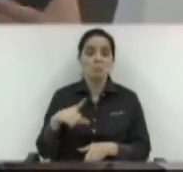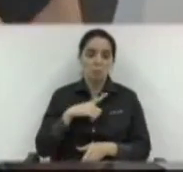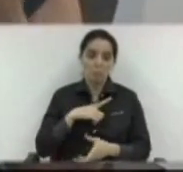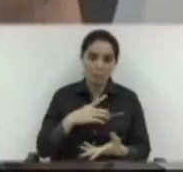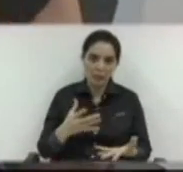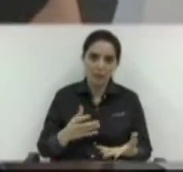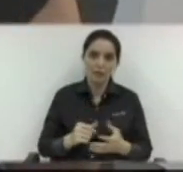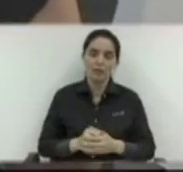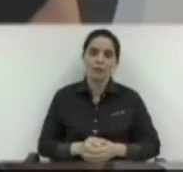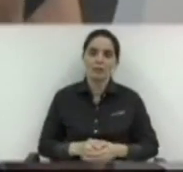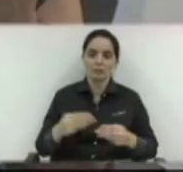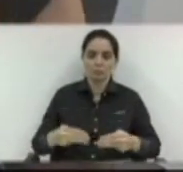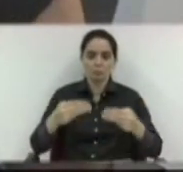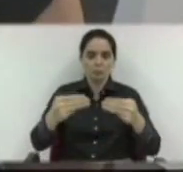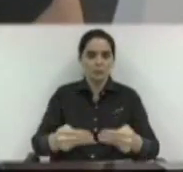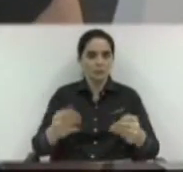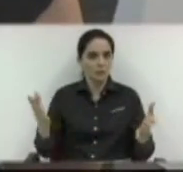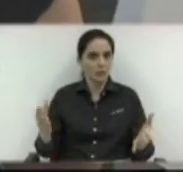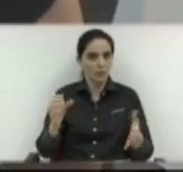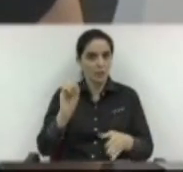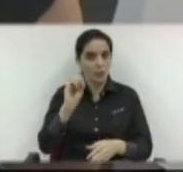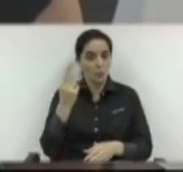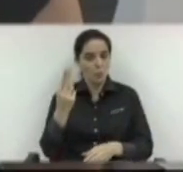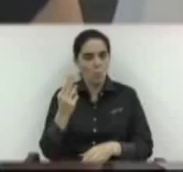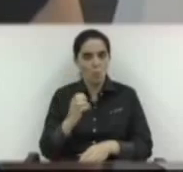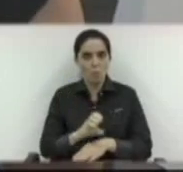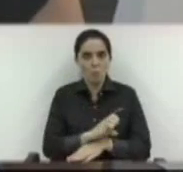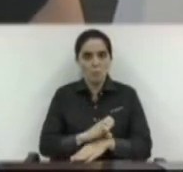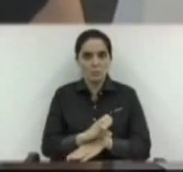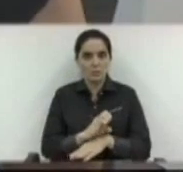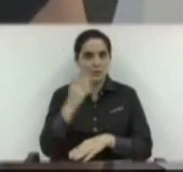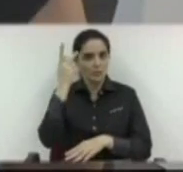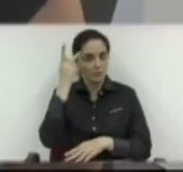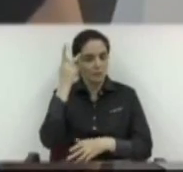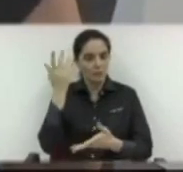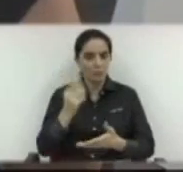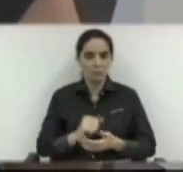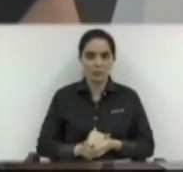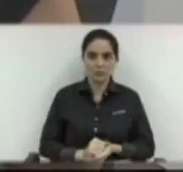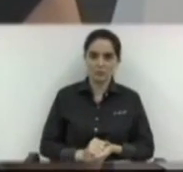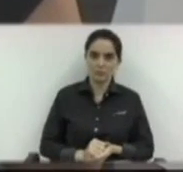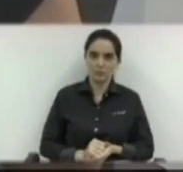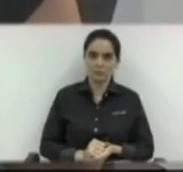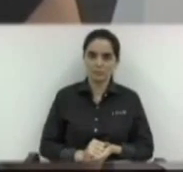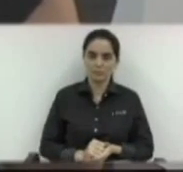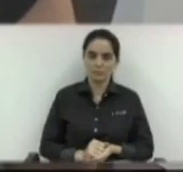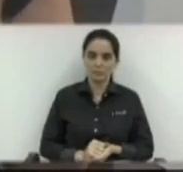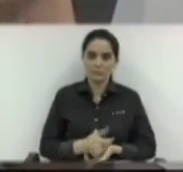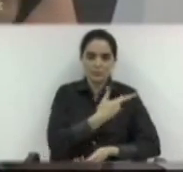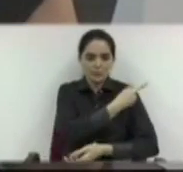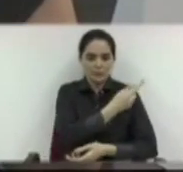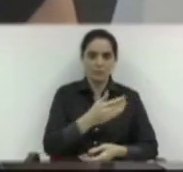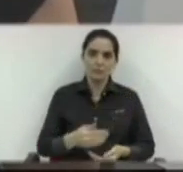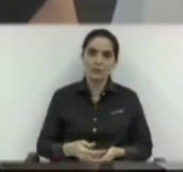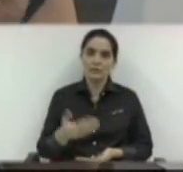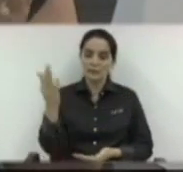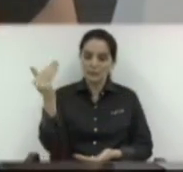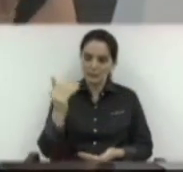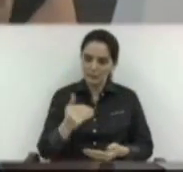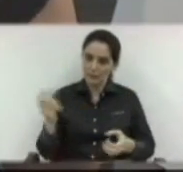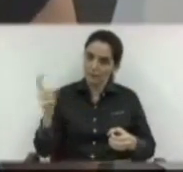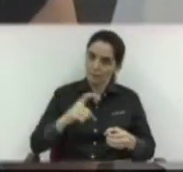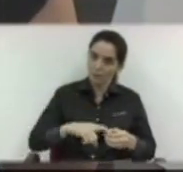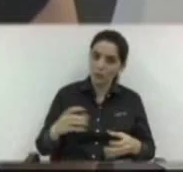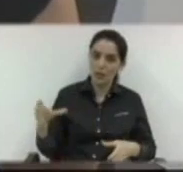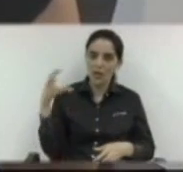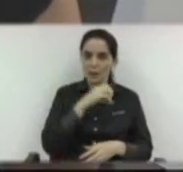ao Ministério ou o Estado de São Paulo, em relação para que se conserte isso o mais breve possível, porque as pessoas, as